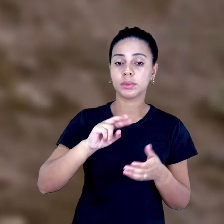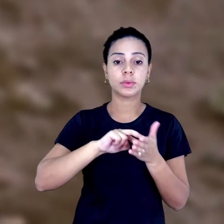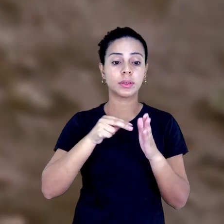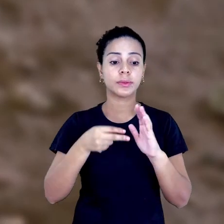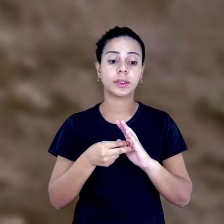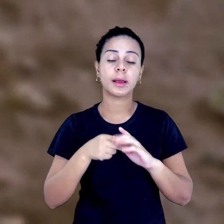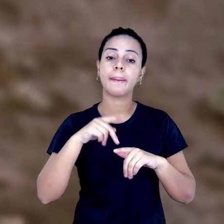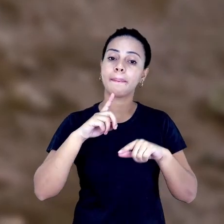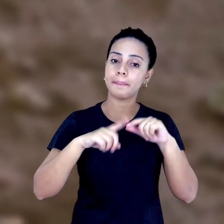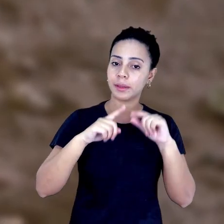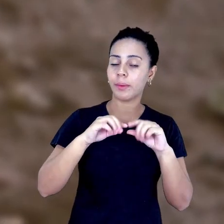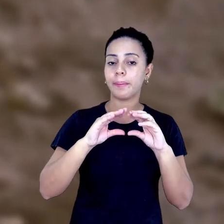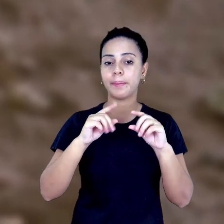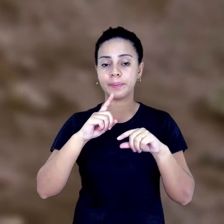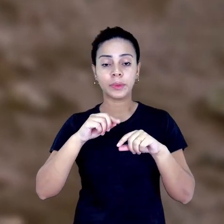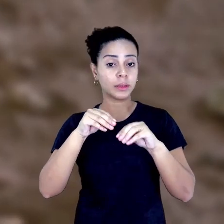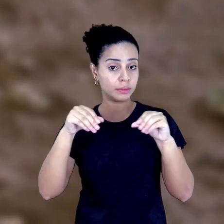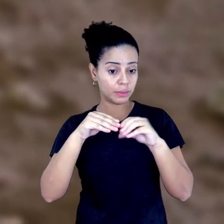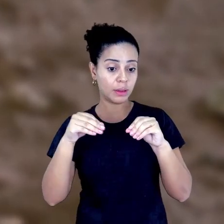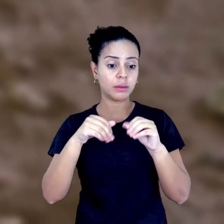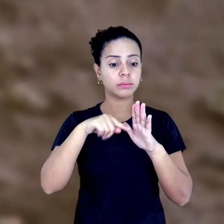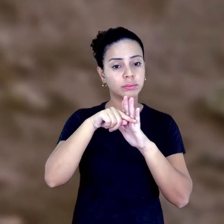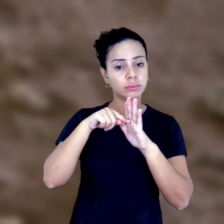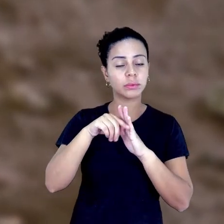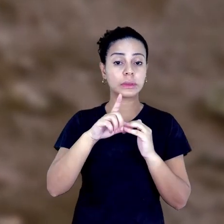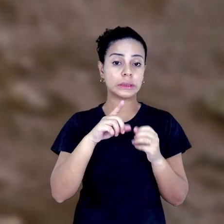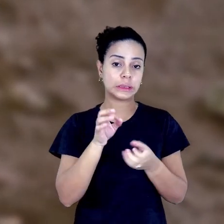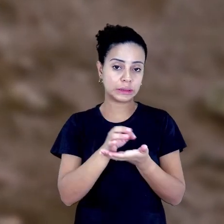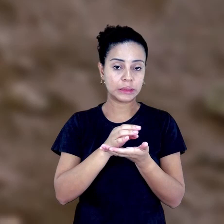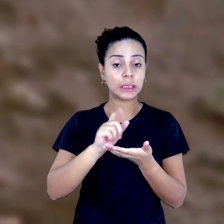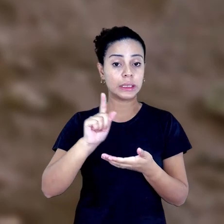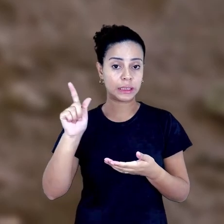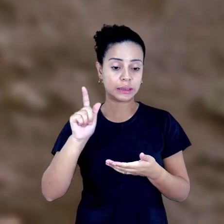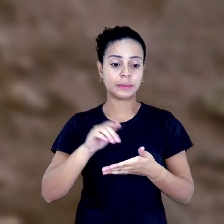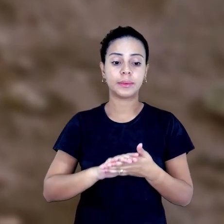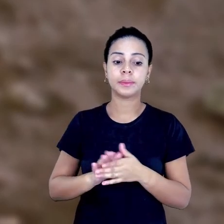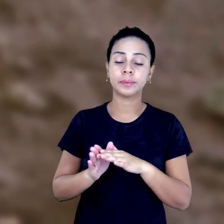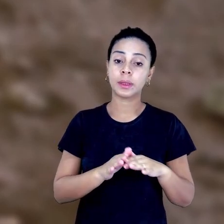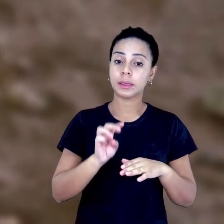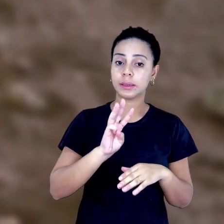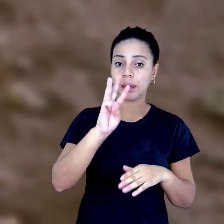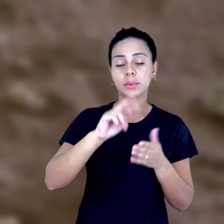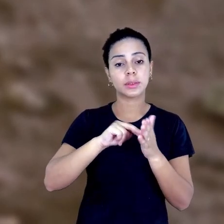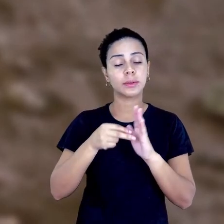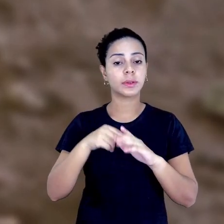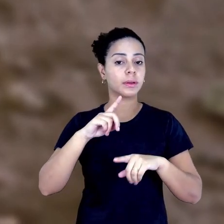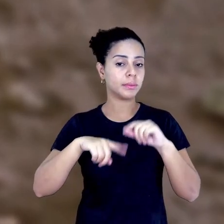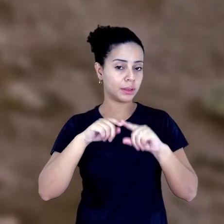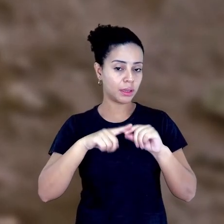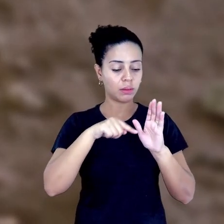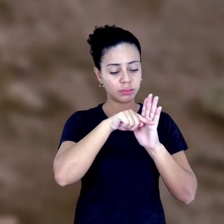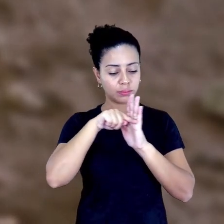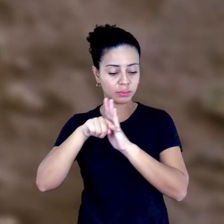MW é a massa do material úmido submetido à sedimentação em gramas. W é a umidade higroscópica do